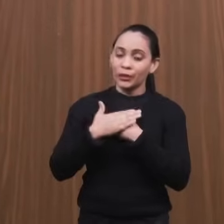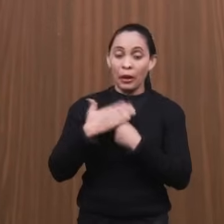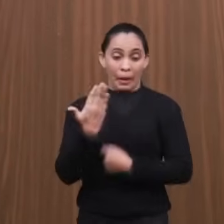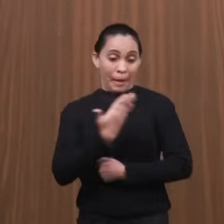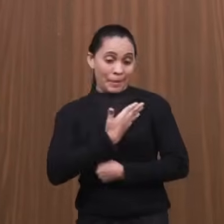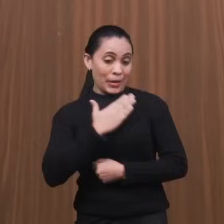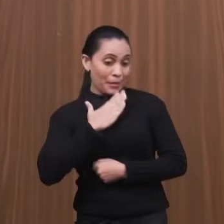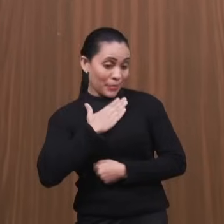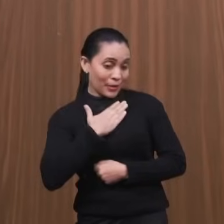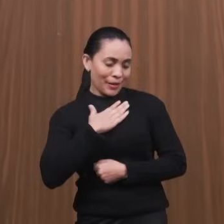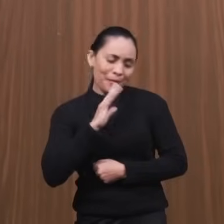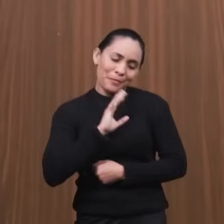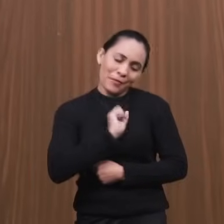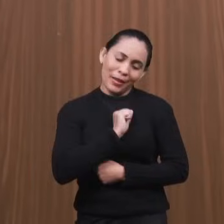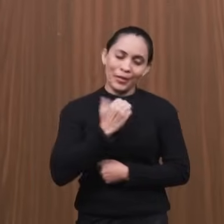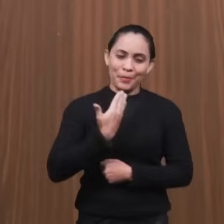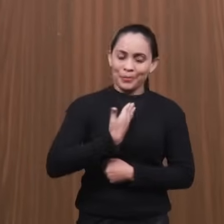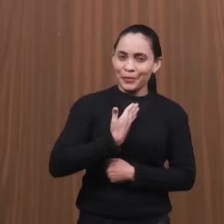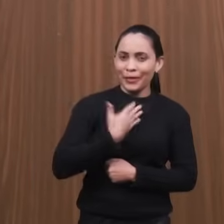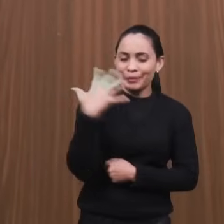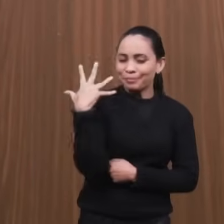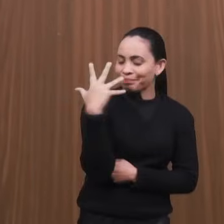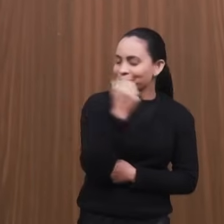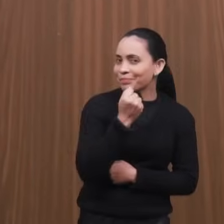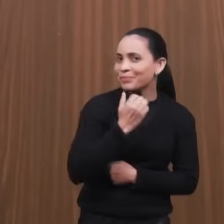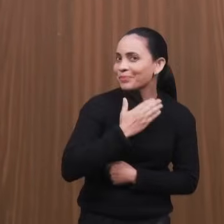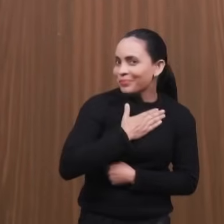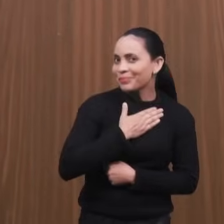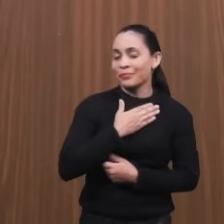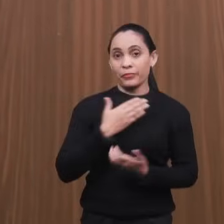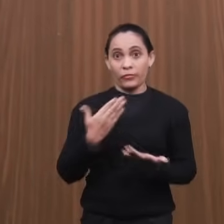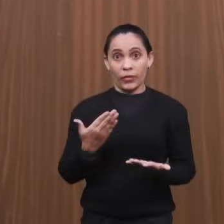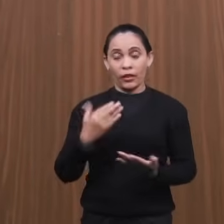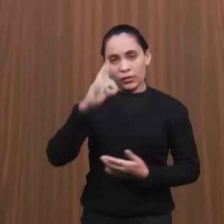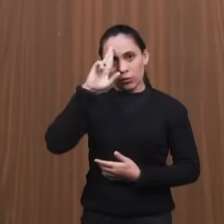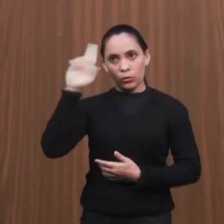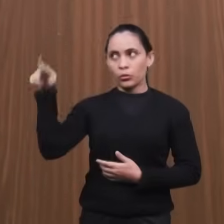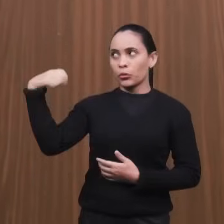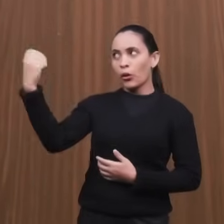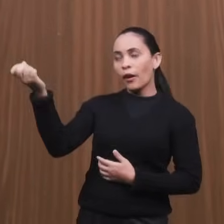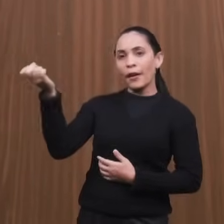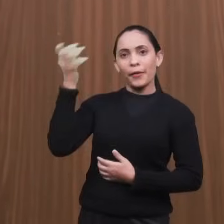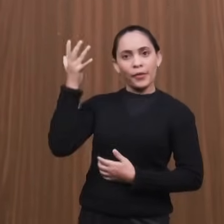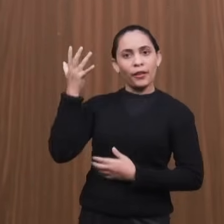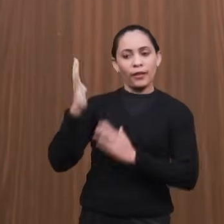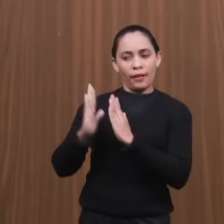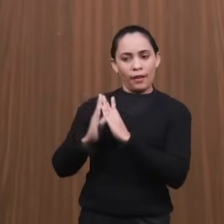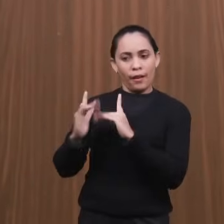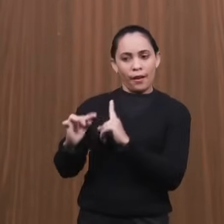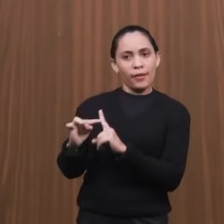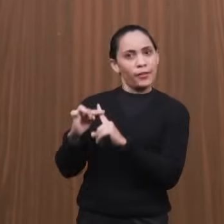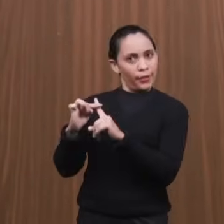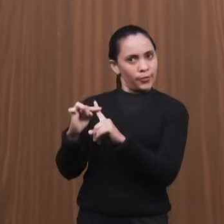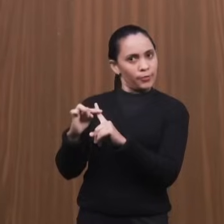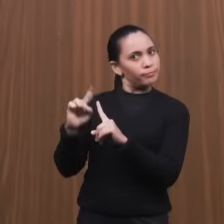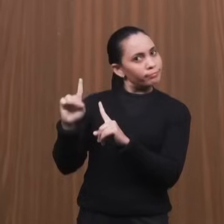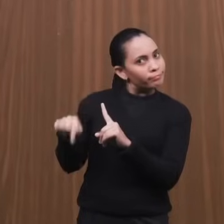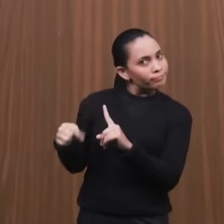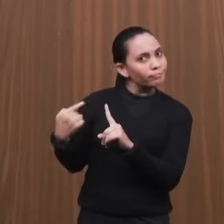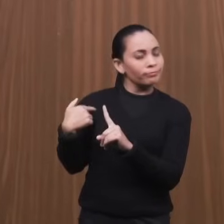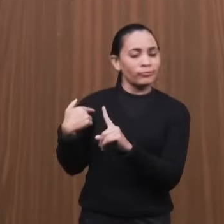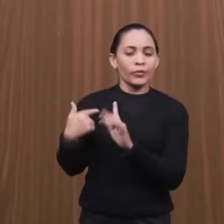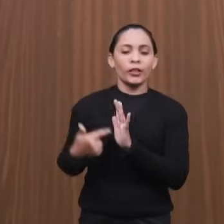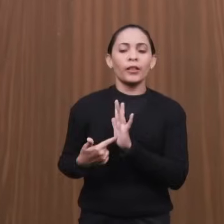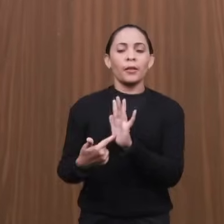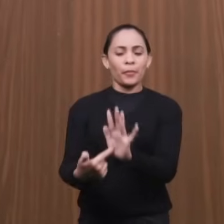minha, querida minha, formosa minha, porque é assim que o Senhor revela a sua igreja, ou seja, é o